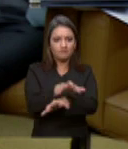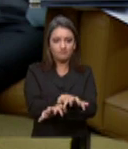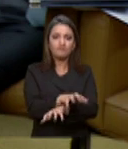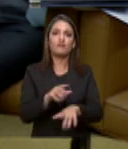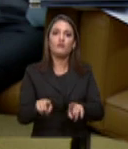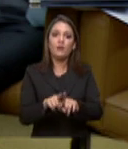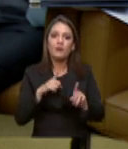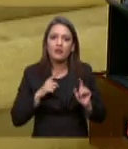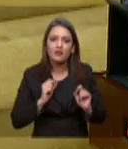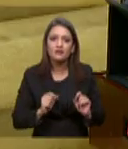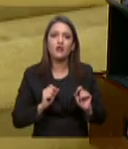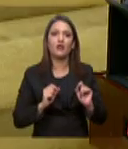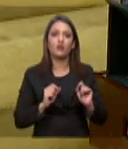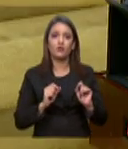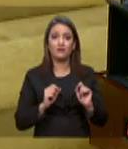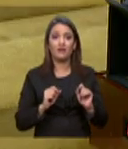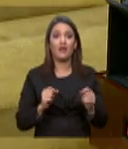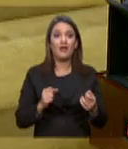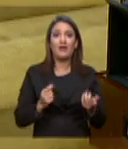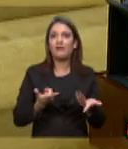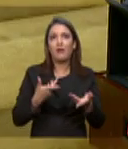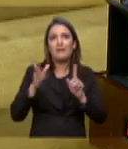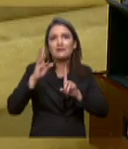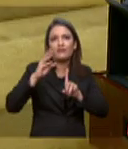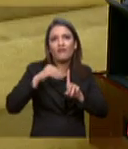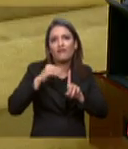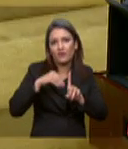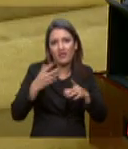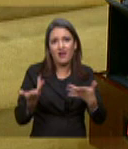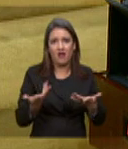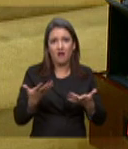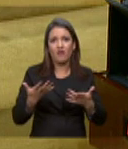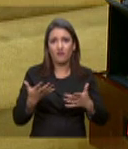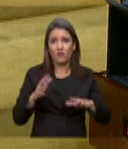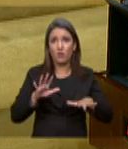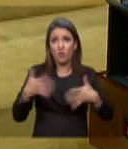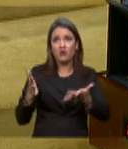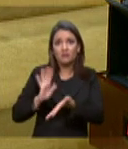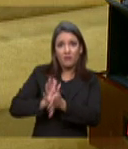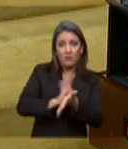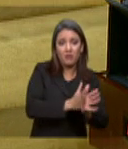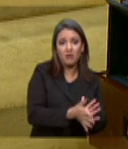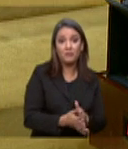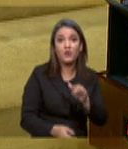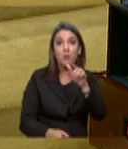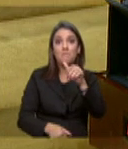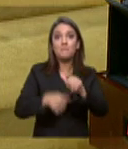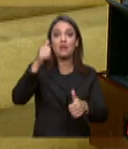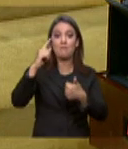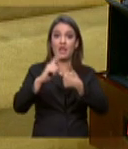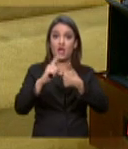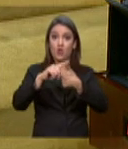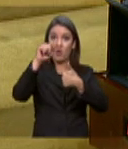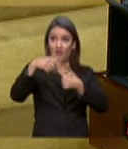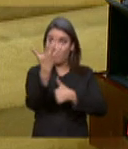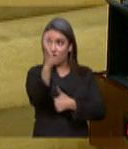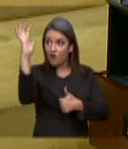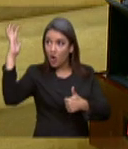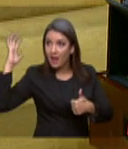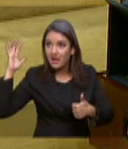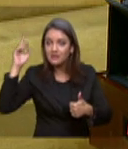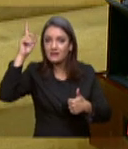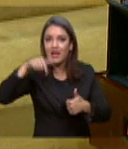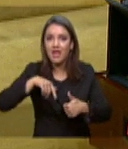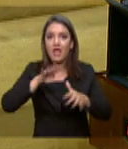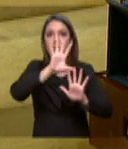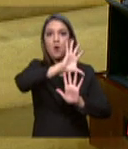suscetíveis ao avanço da destruição. O parágrafo 4º traz, em primeiro lugar, a floresta amazônica brasileira como patrimônio